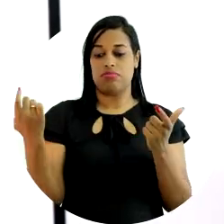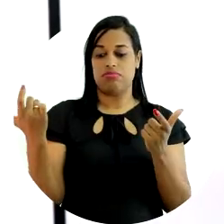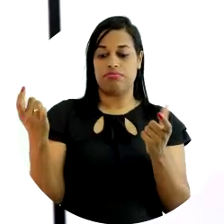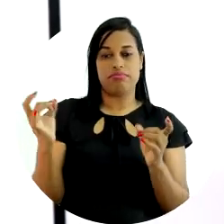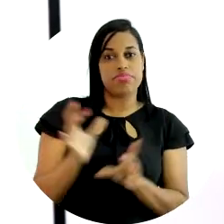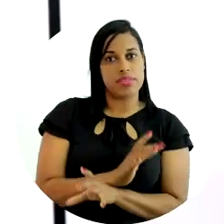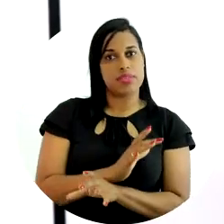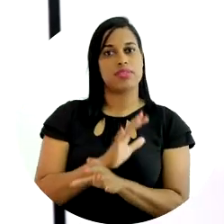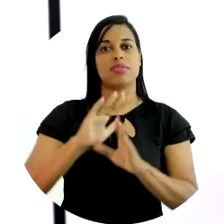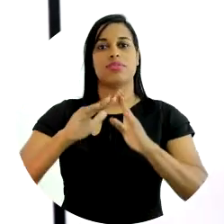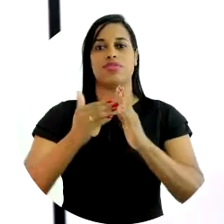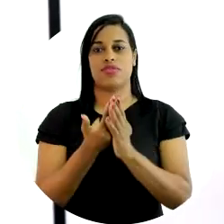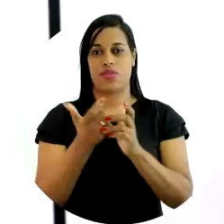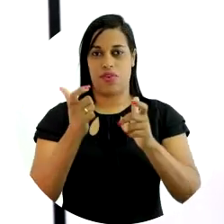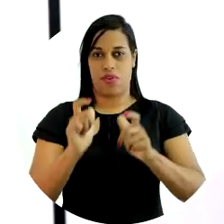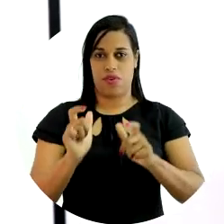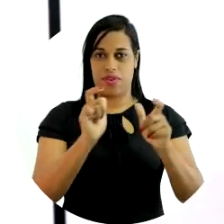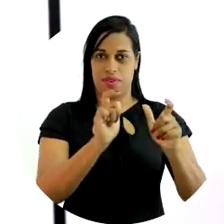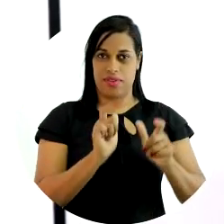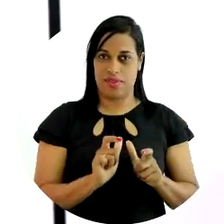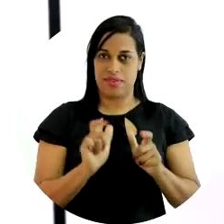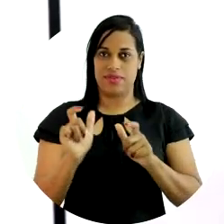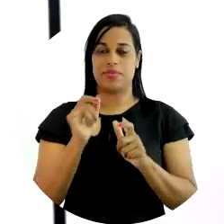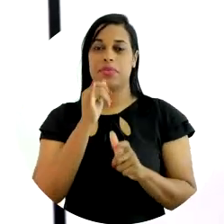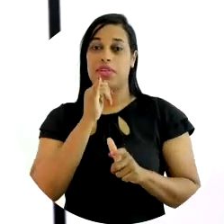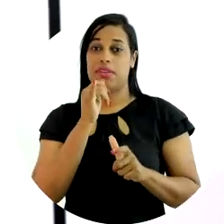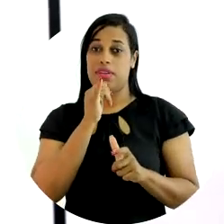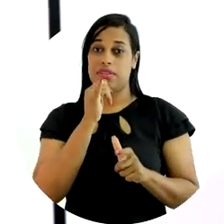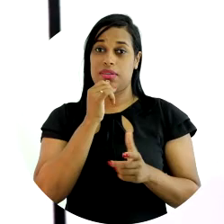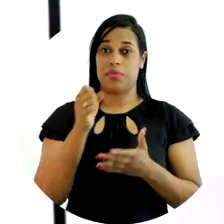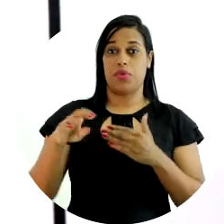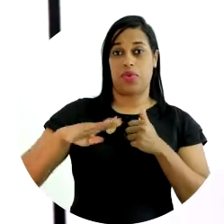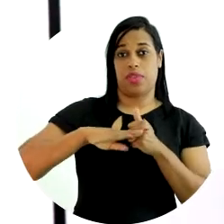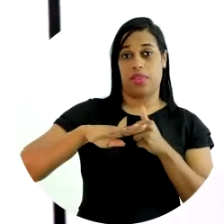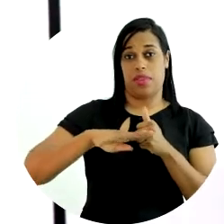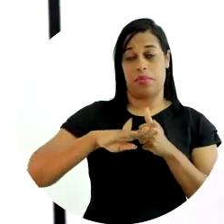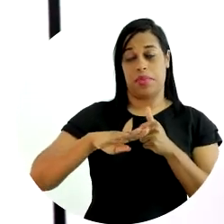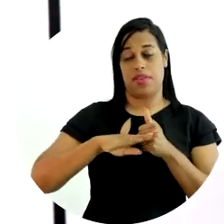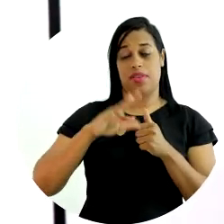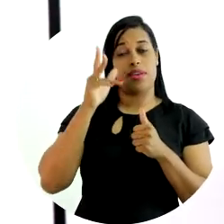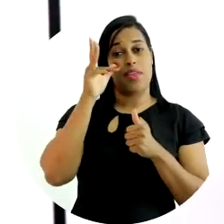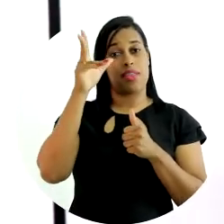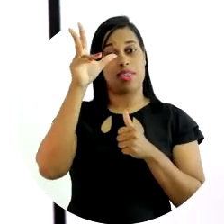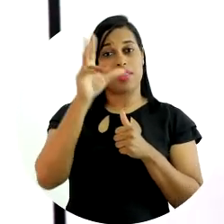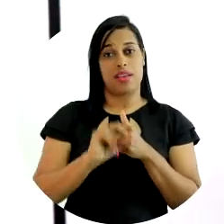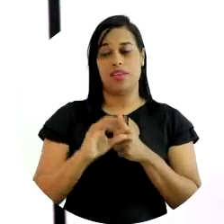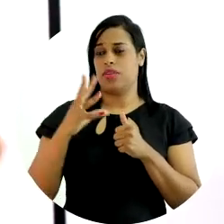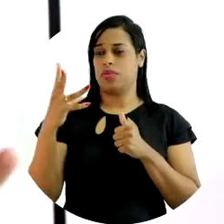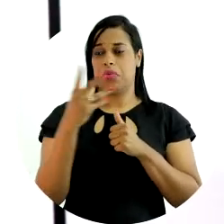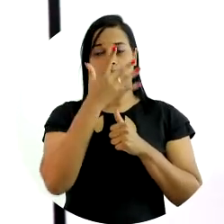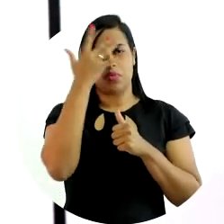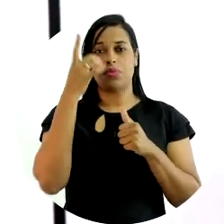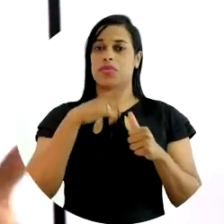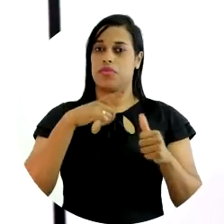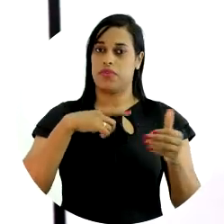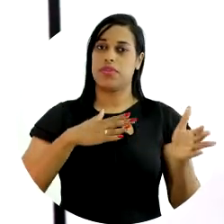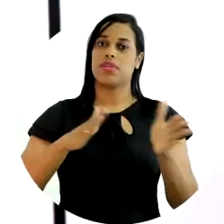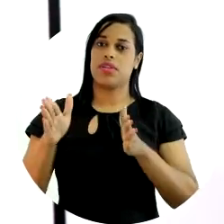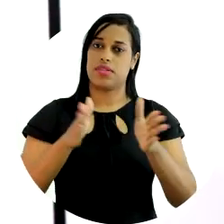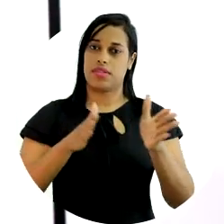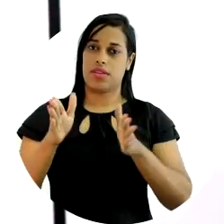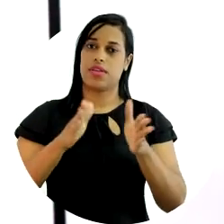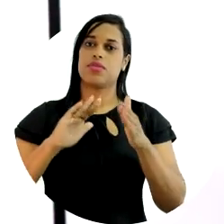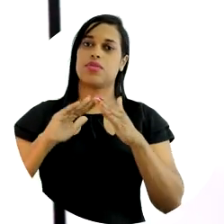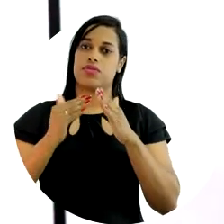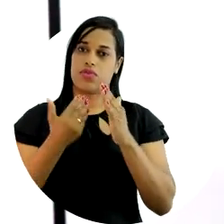do ambiente escolar. Então é nessa época que surgem as escolas, por exemplo, com turno intermediário, né? Porque a ideia era que todas as